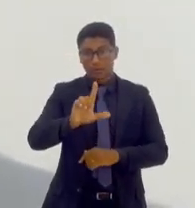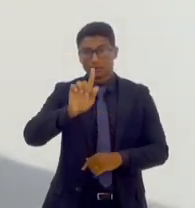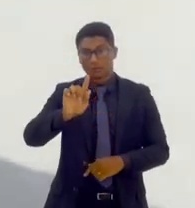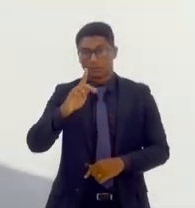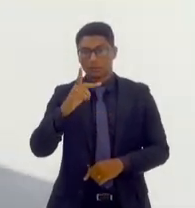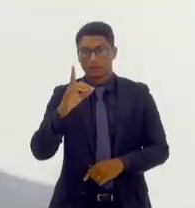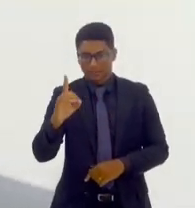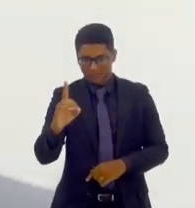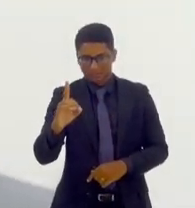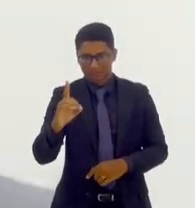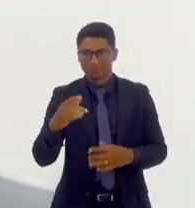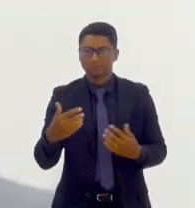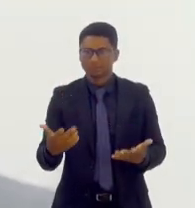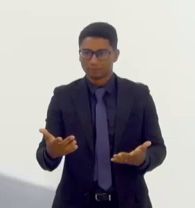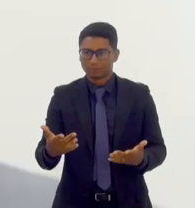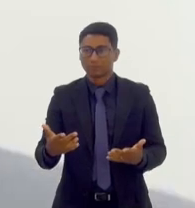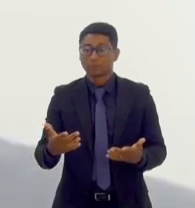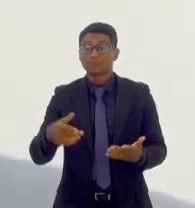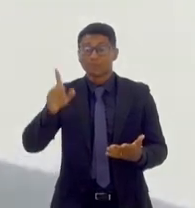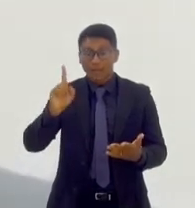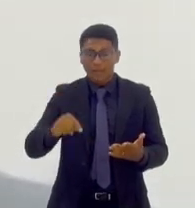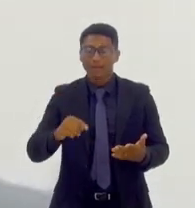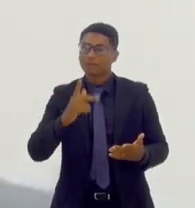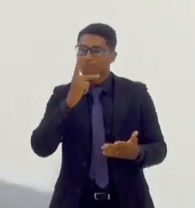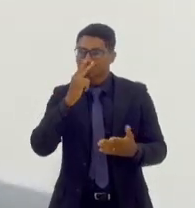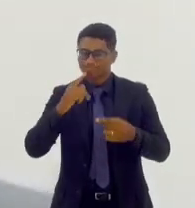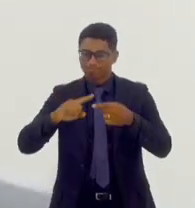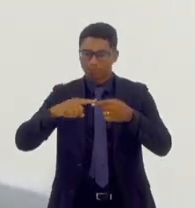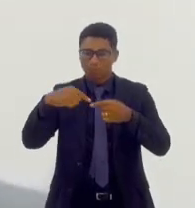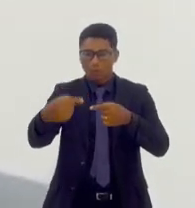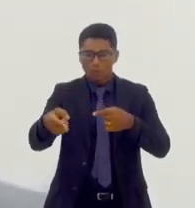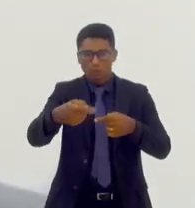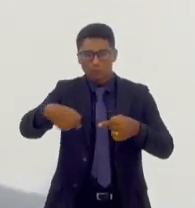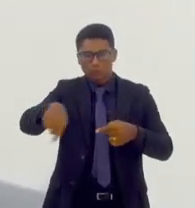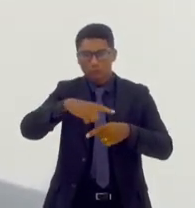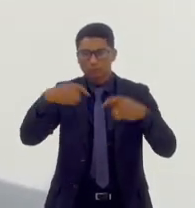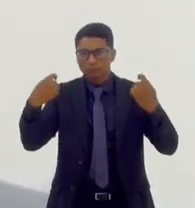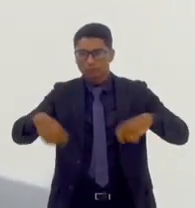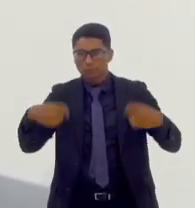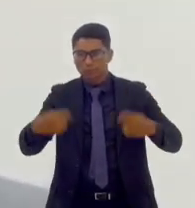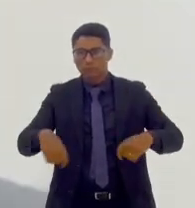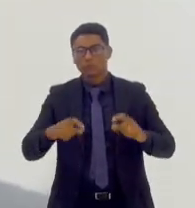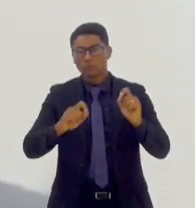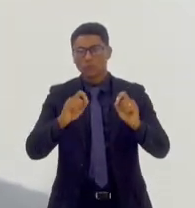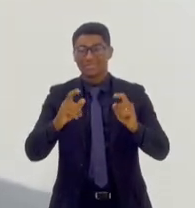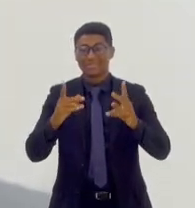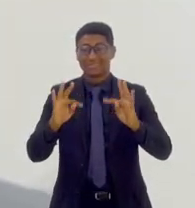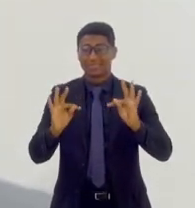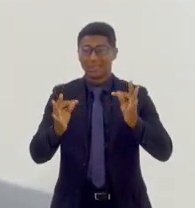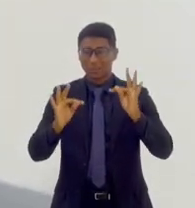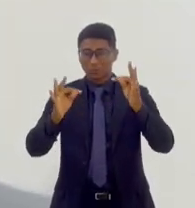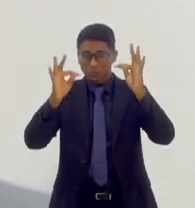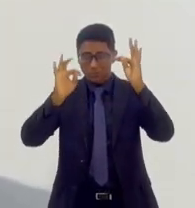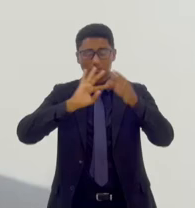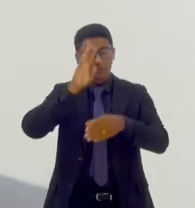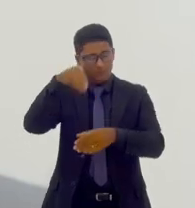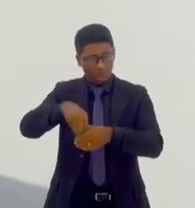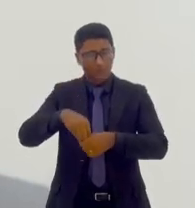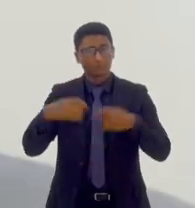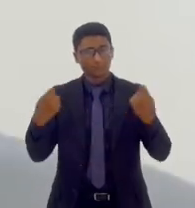que é a próxima fronteira, não é? Que tem que ser ultrapassada nesse mundo tecnológico, nesse